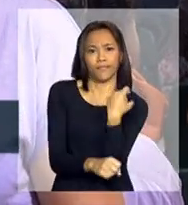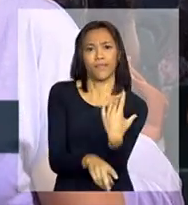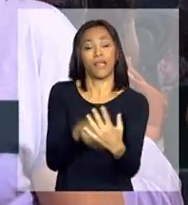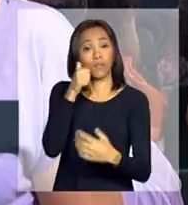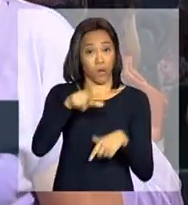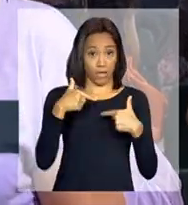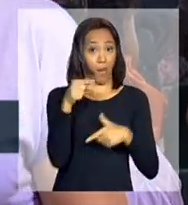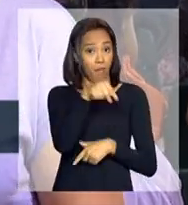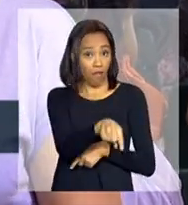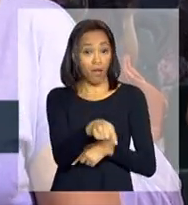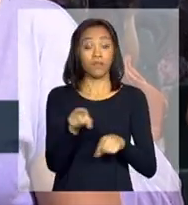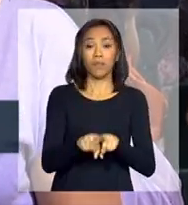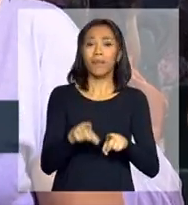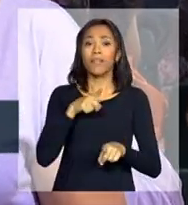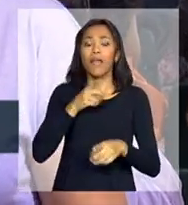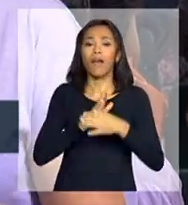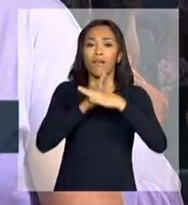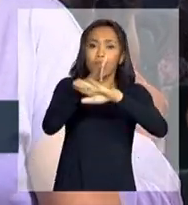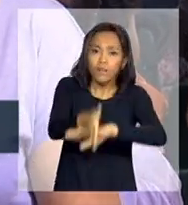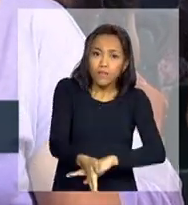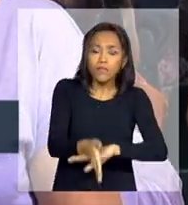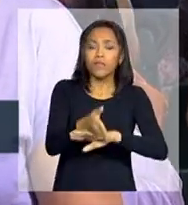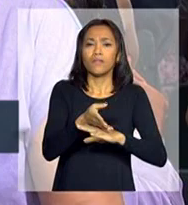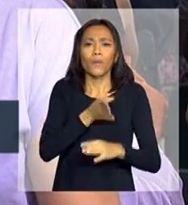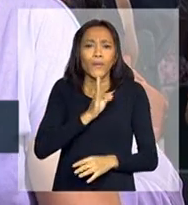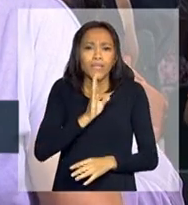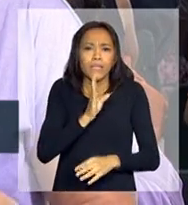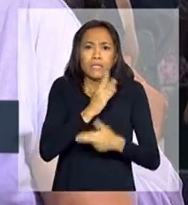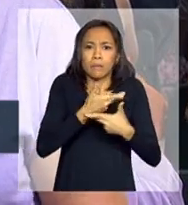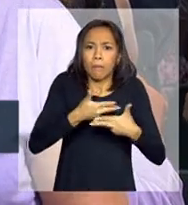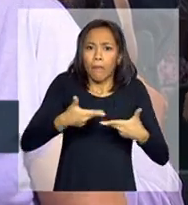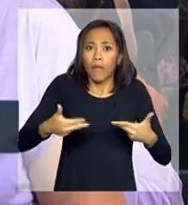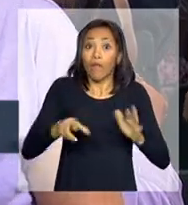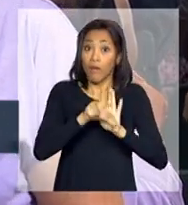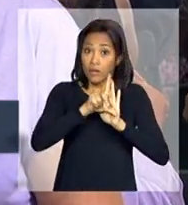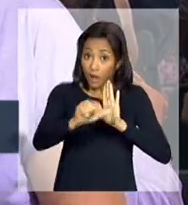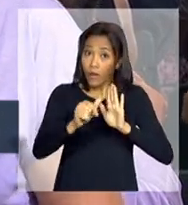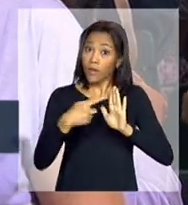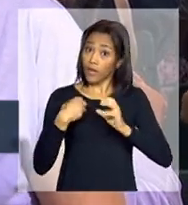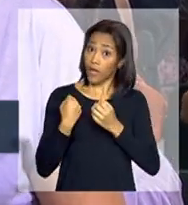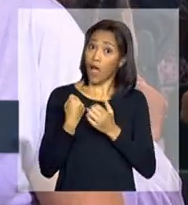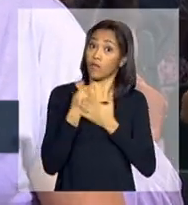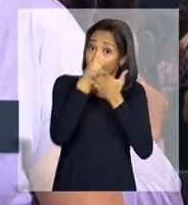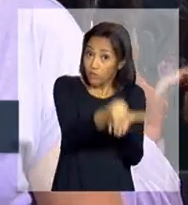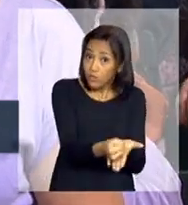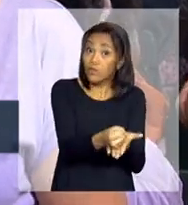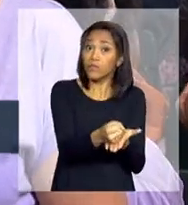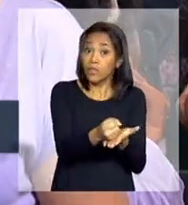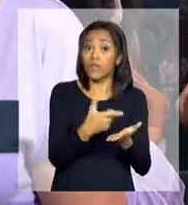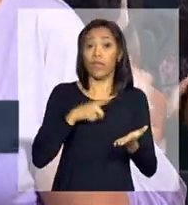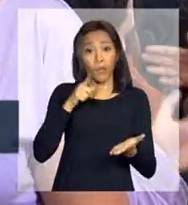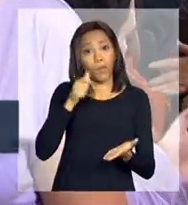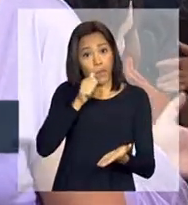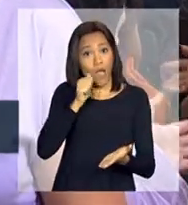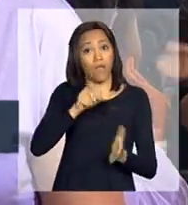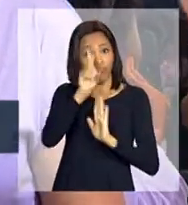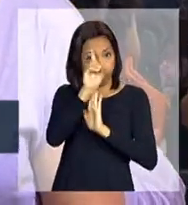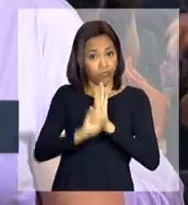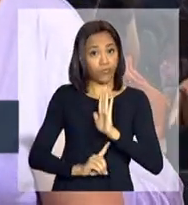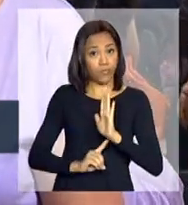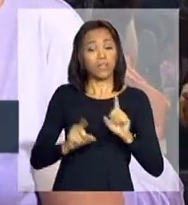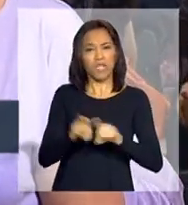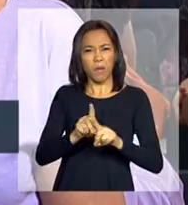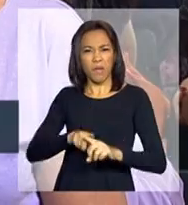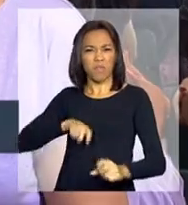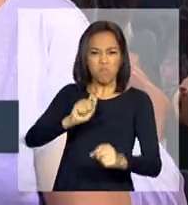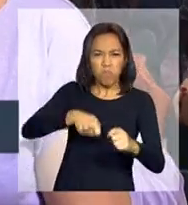além de ter acesso, conhecimento às leis que defende enquanto cidadã, enquanto mulher, mas de fato de punir